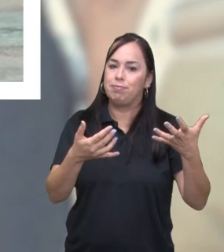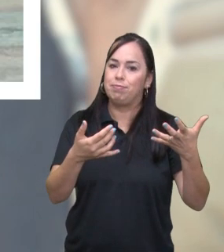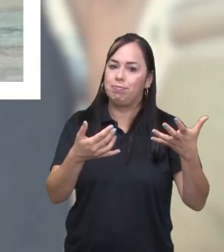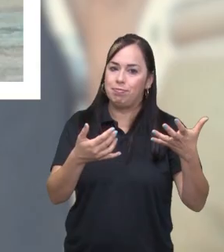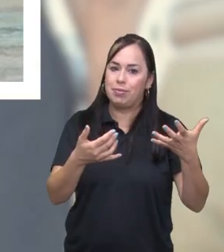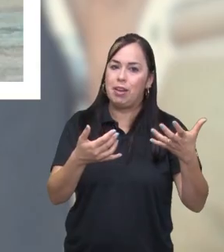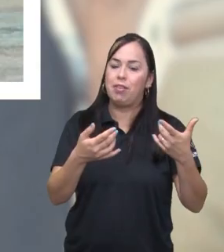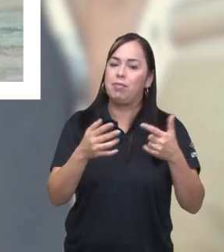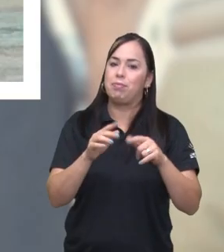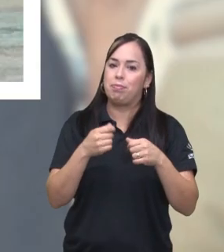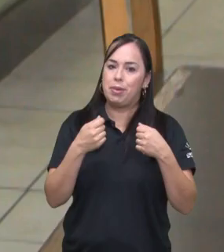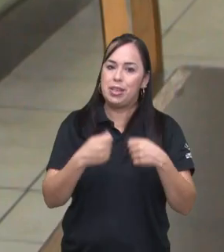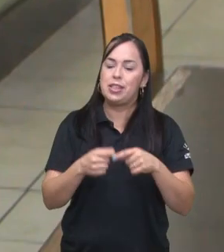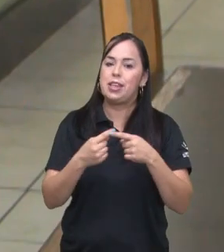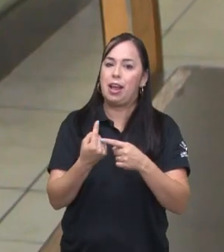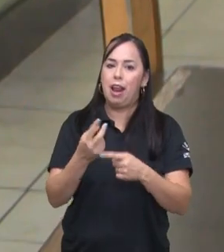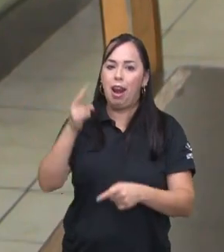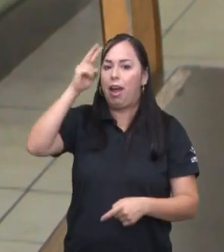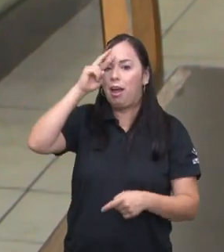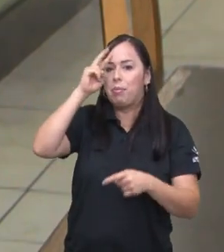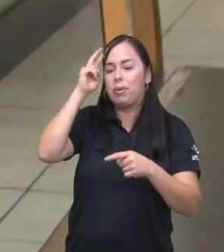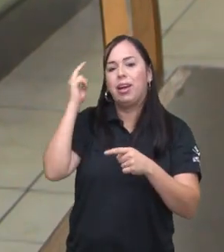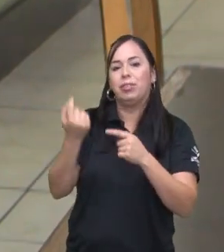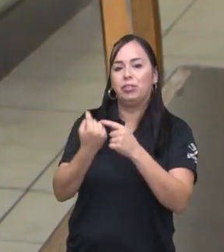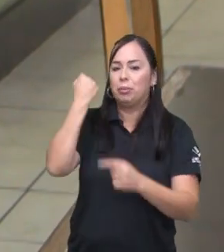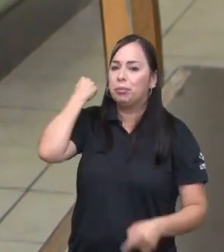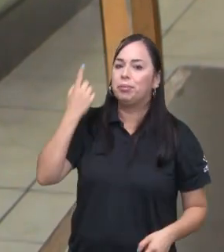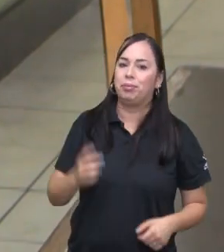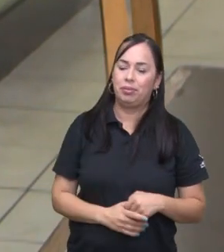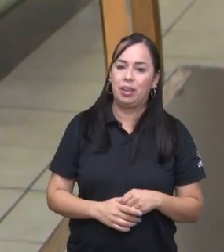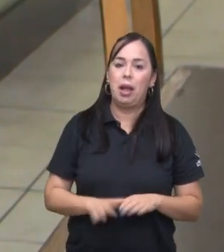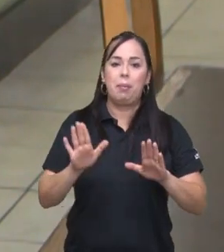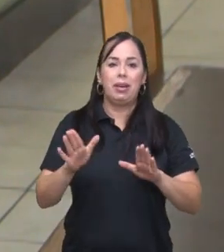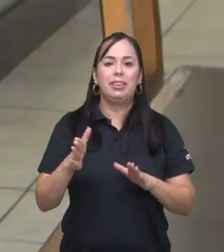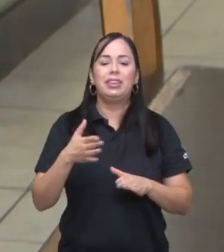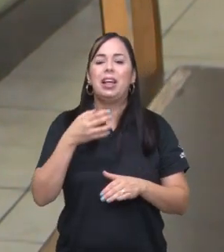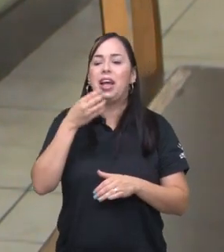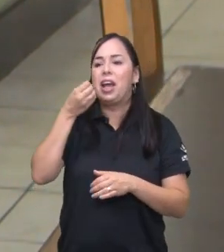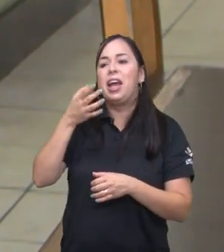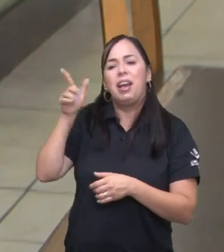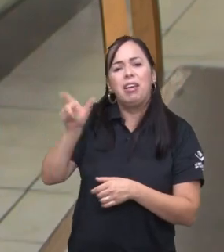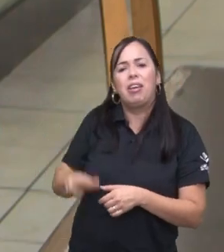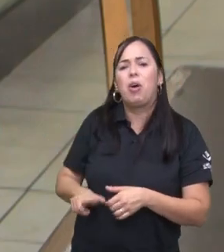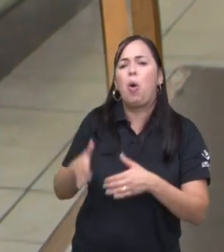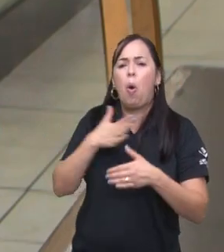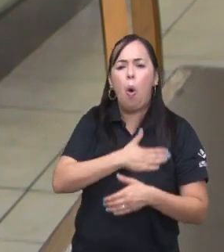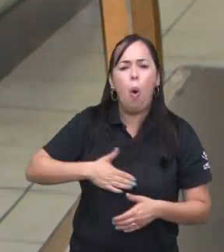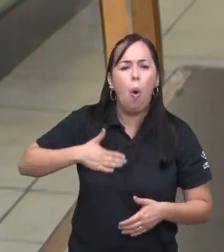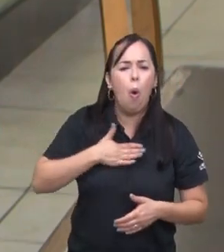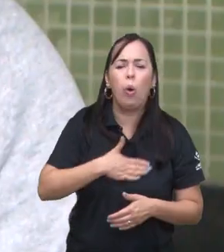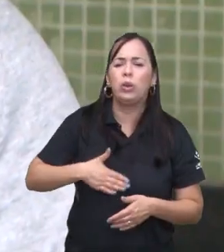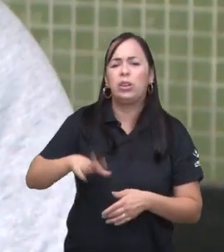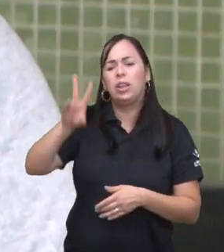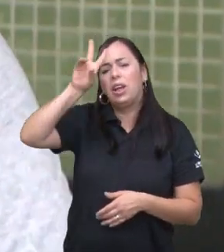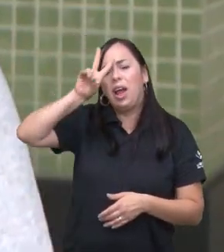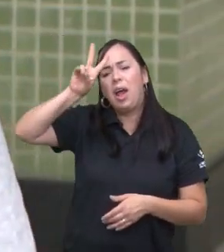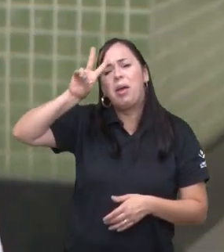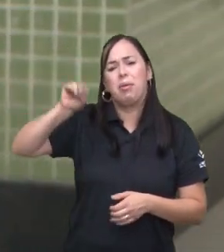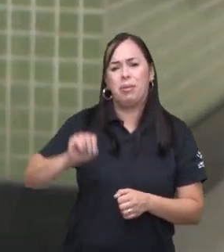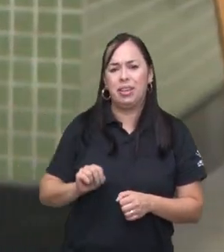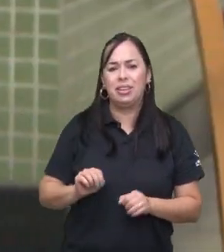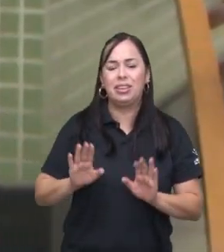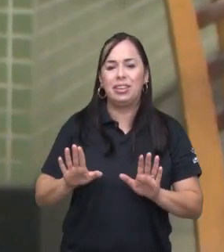lembranças de quem viveu. Ainda bem que o Deodédio se sente muito à vontade em recordar esses momentos tão importantes para o bairro. Deixa a gente